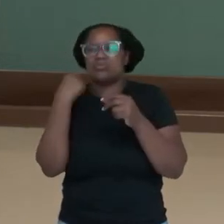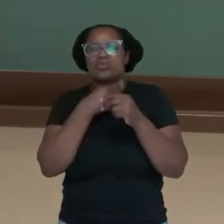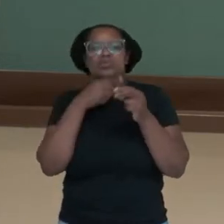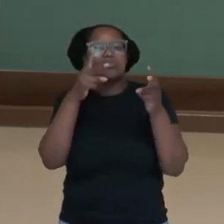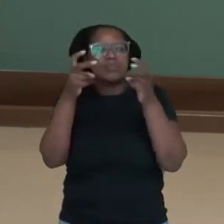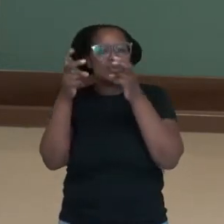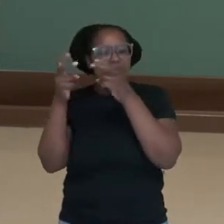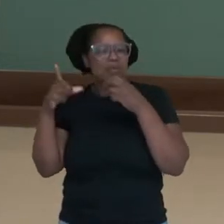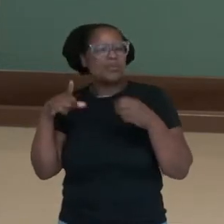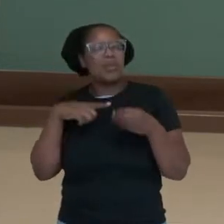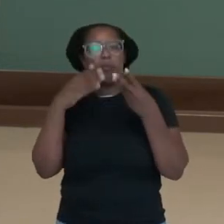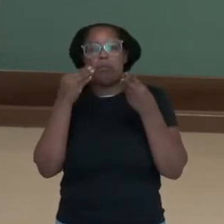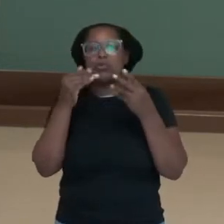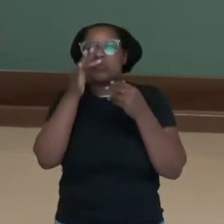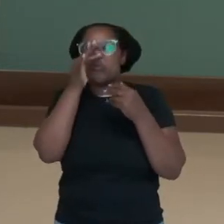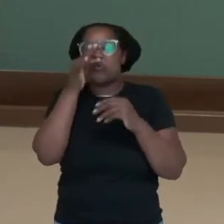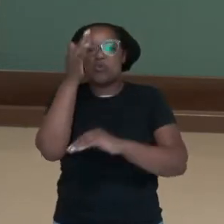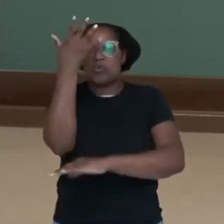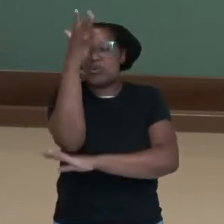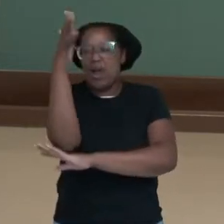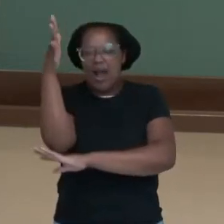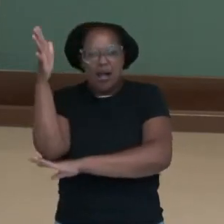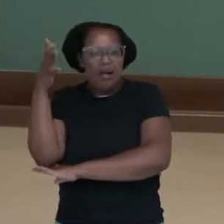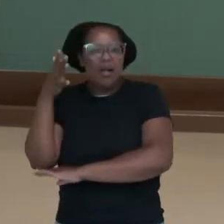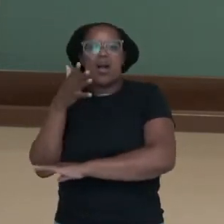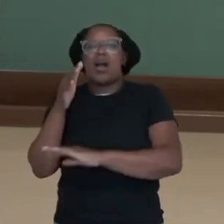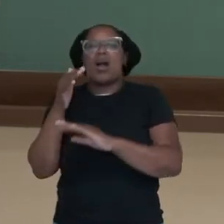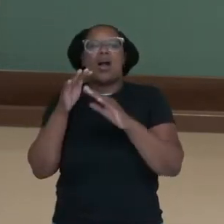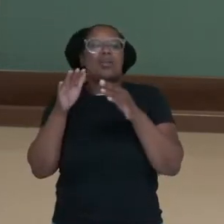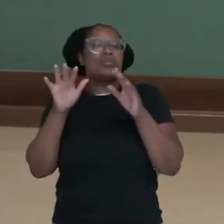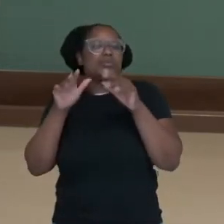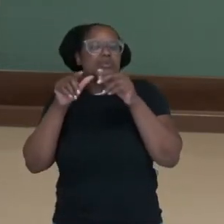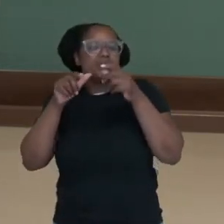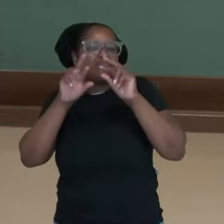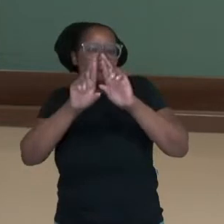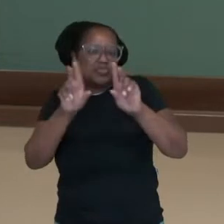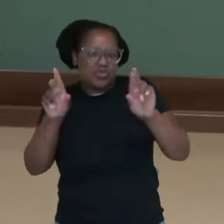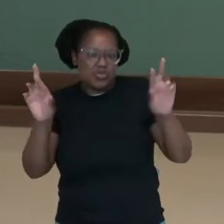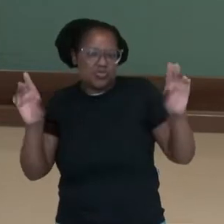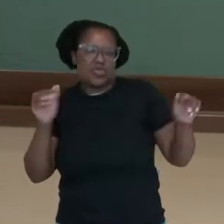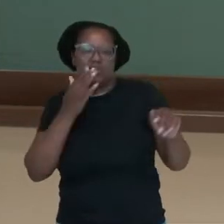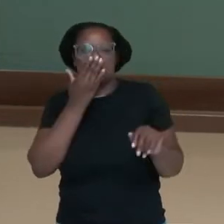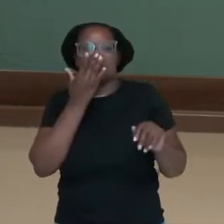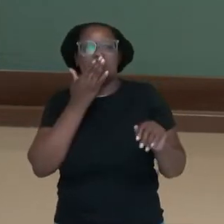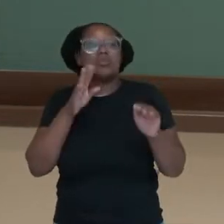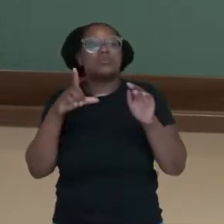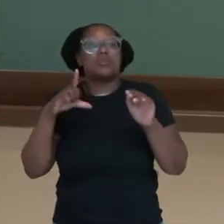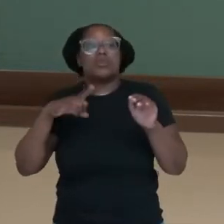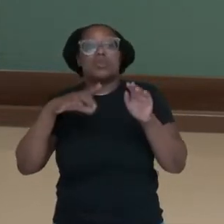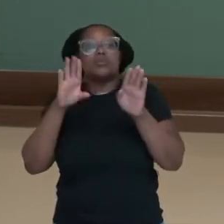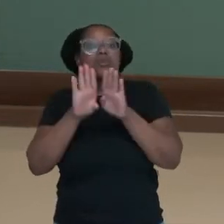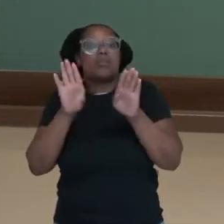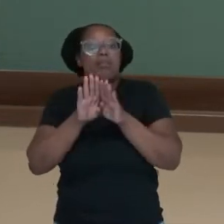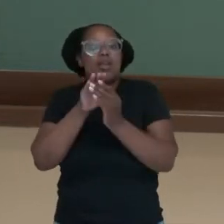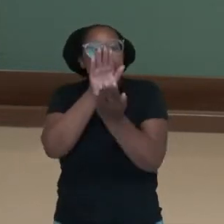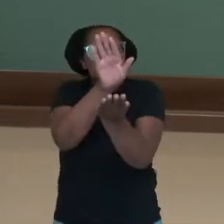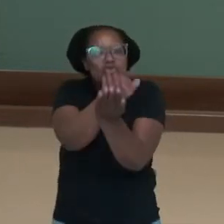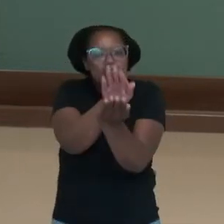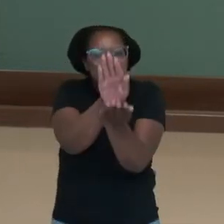bastante vegetação, né? Folhas de árvores, de arbustos. E nós temos